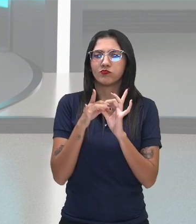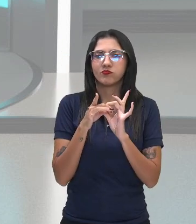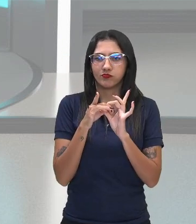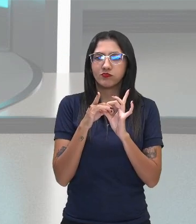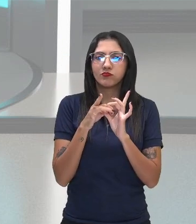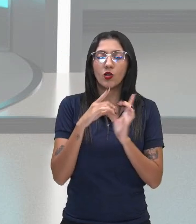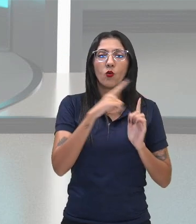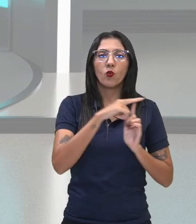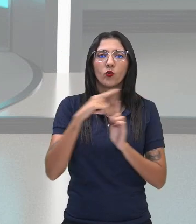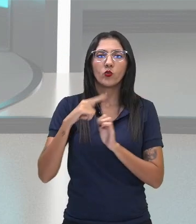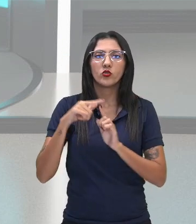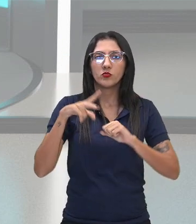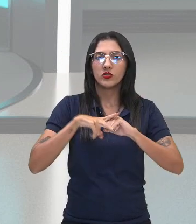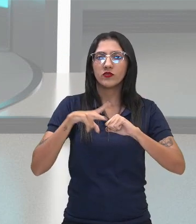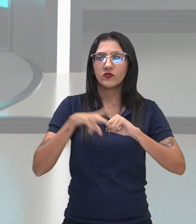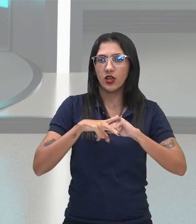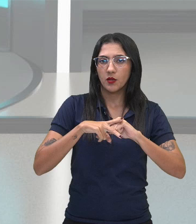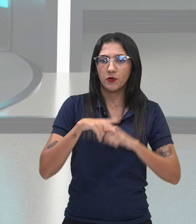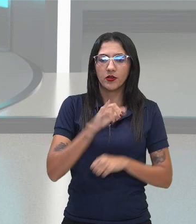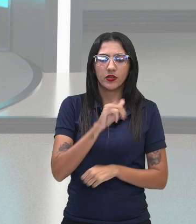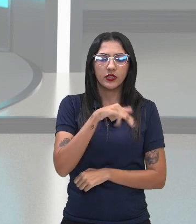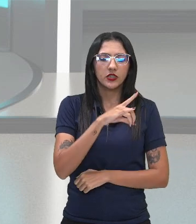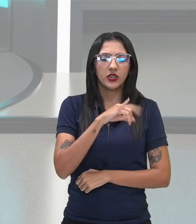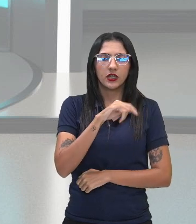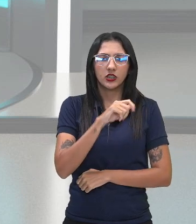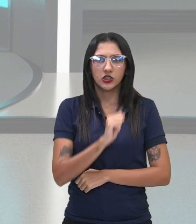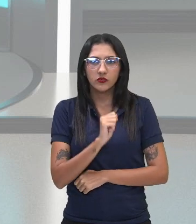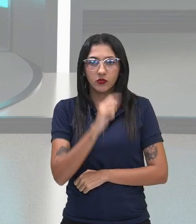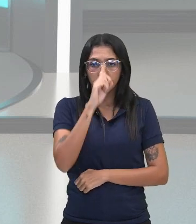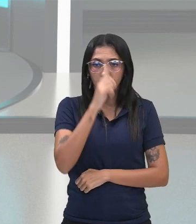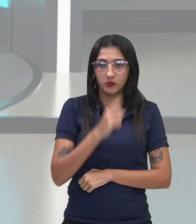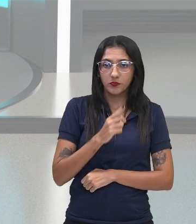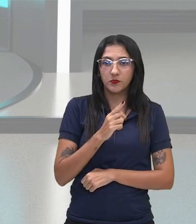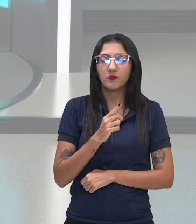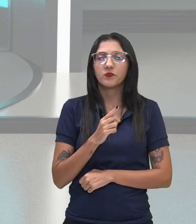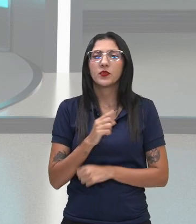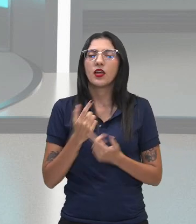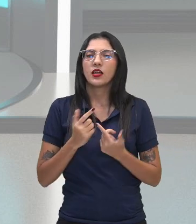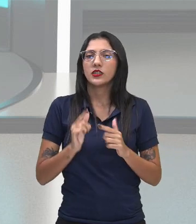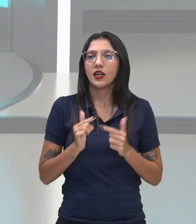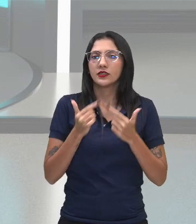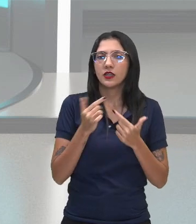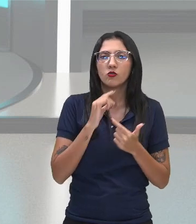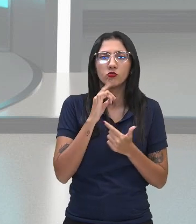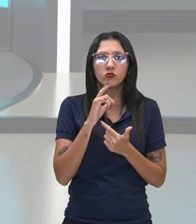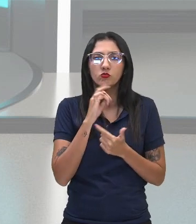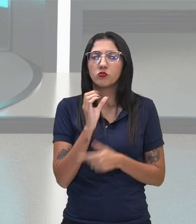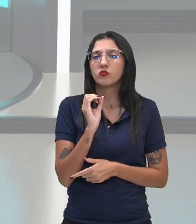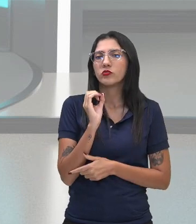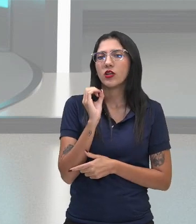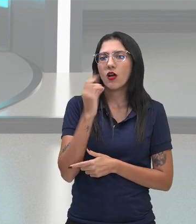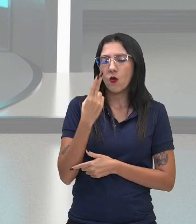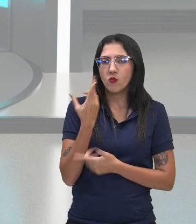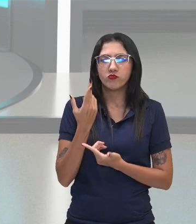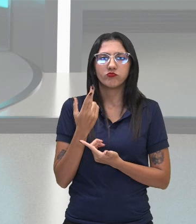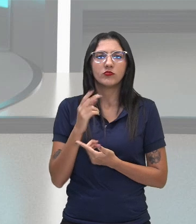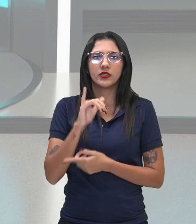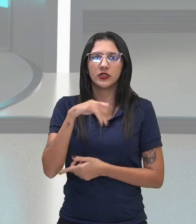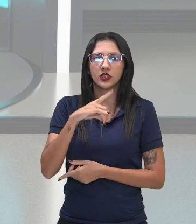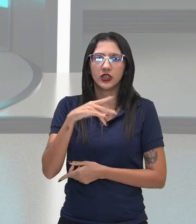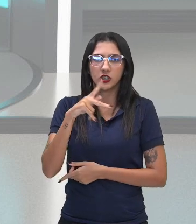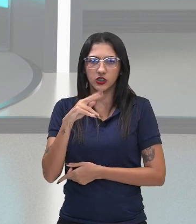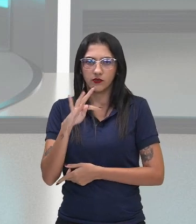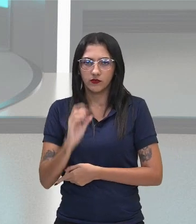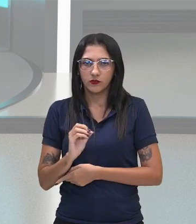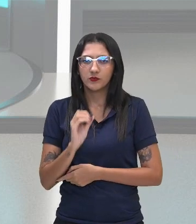modos verbais que são indicativo, subjuntivo e imperativo, para